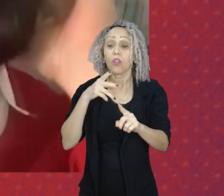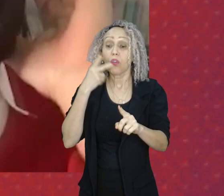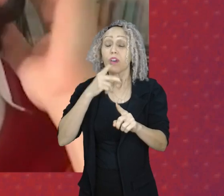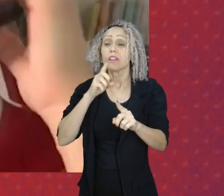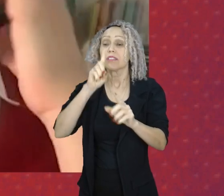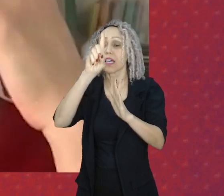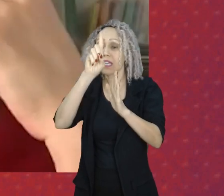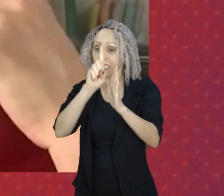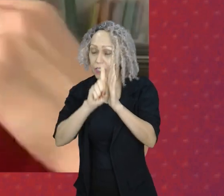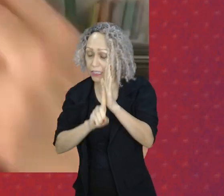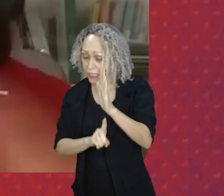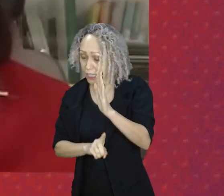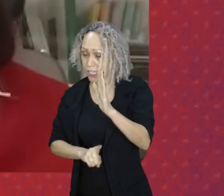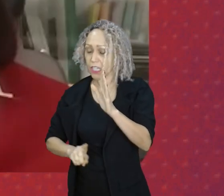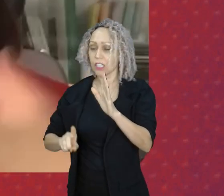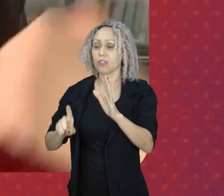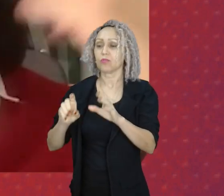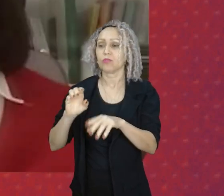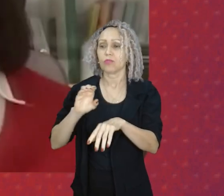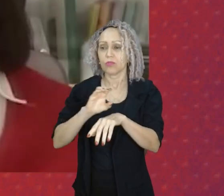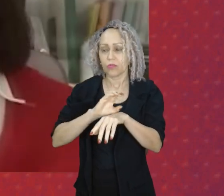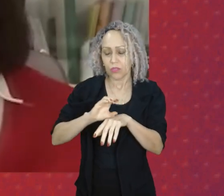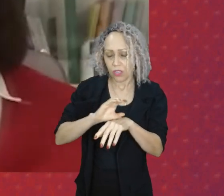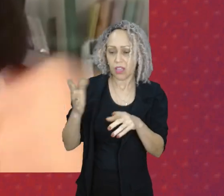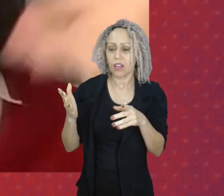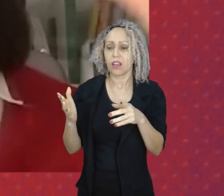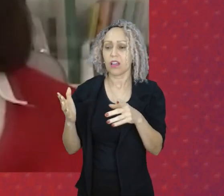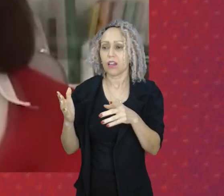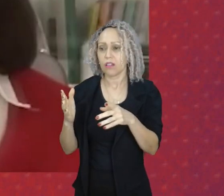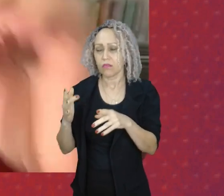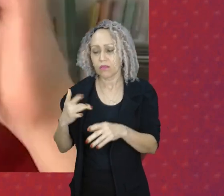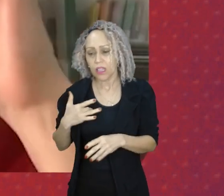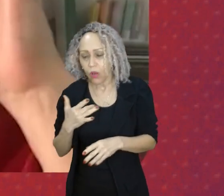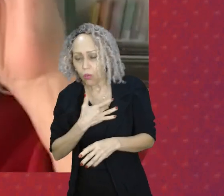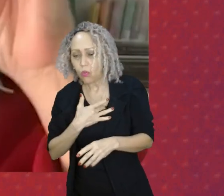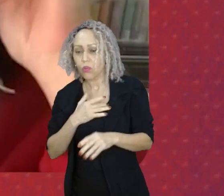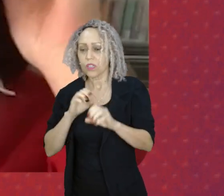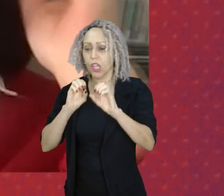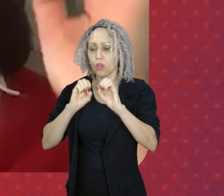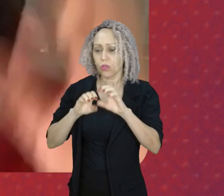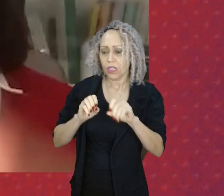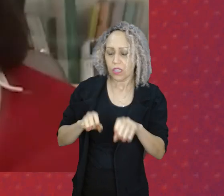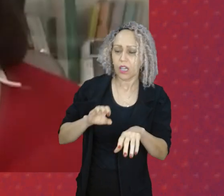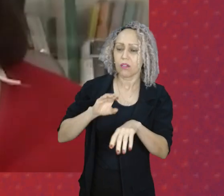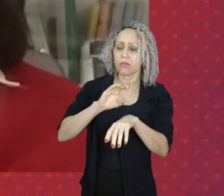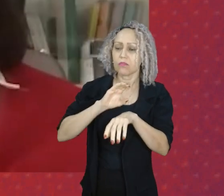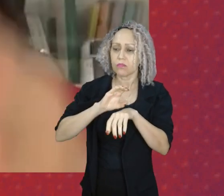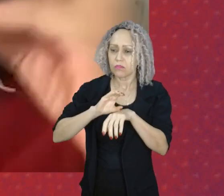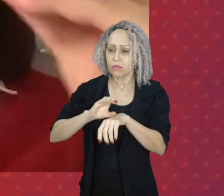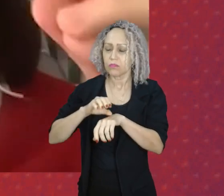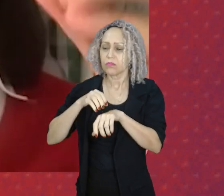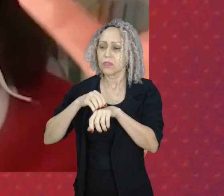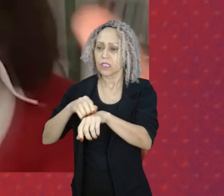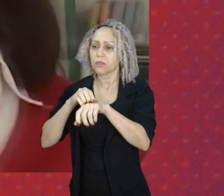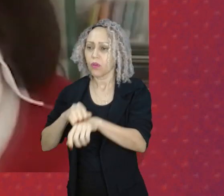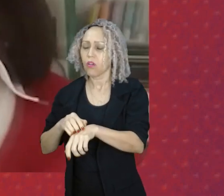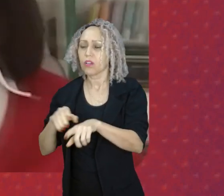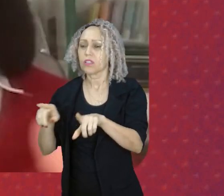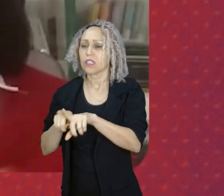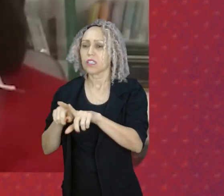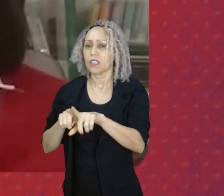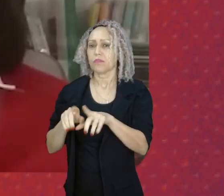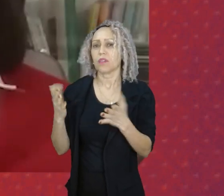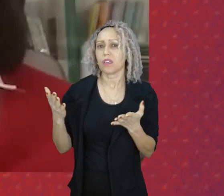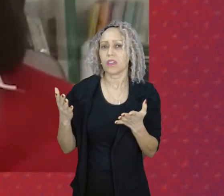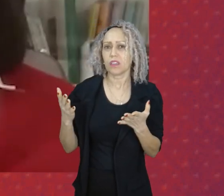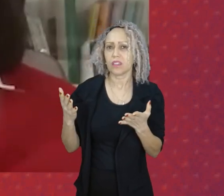área da saúde, na área da educação, na área da habitação, do transporte. Estou falando da transição